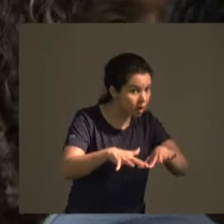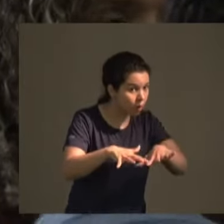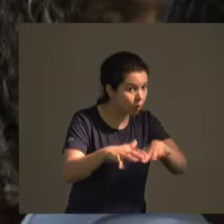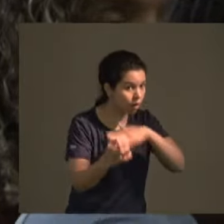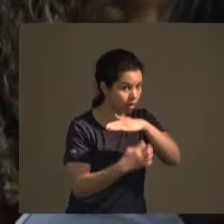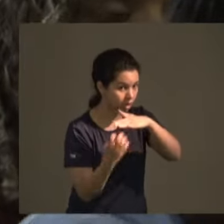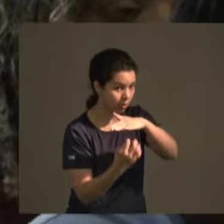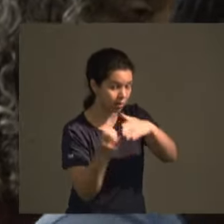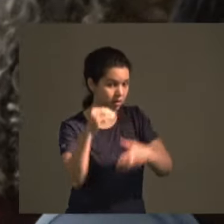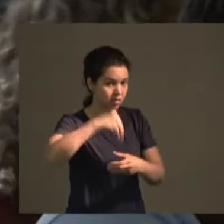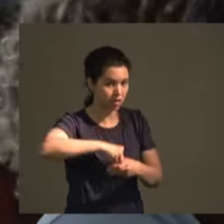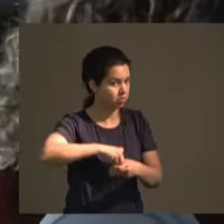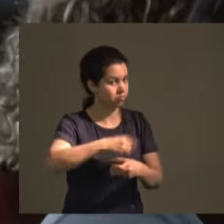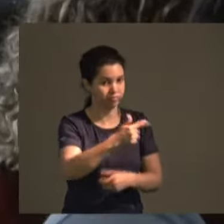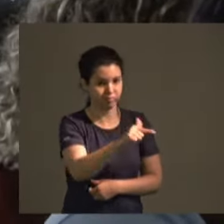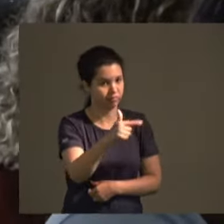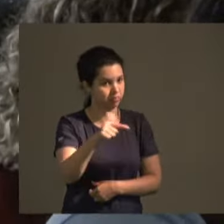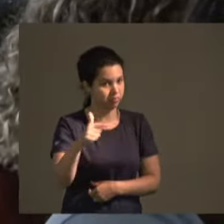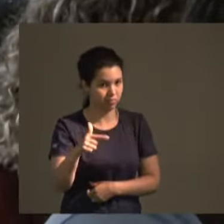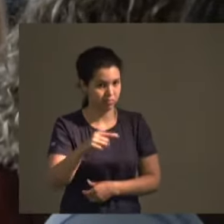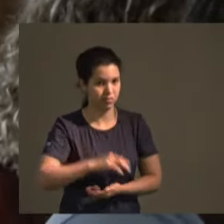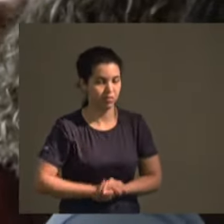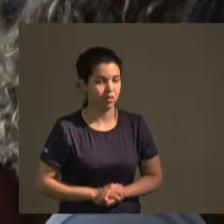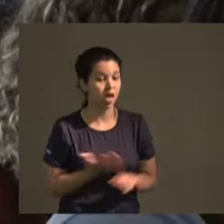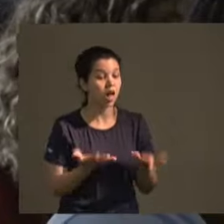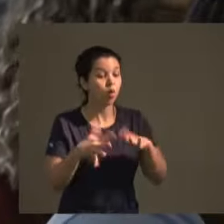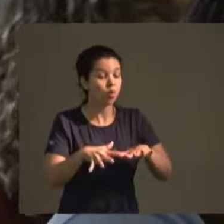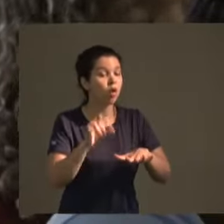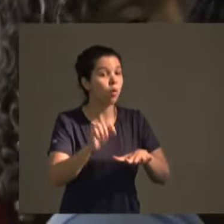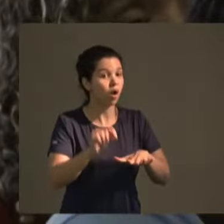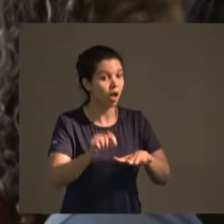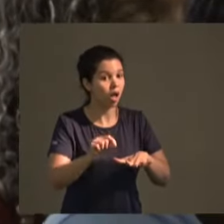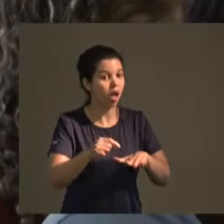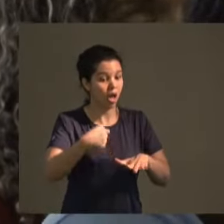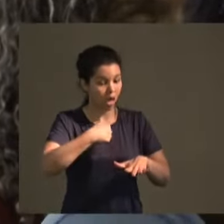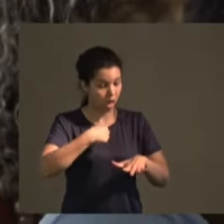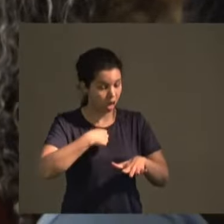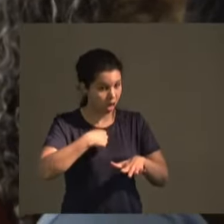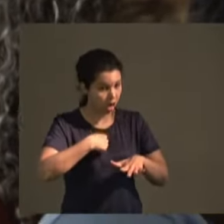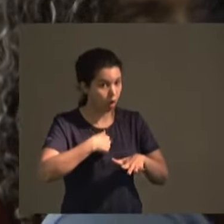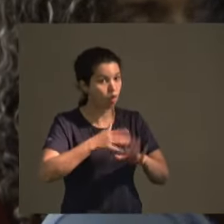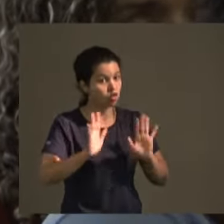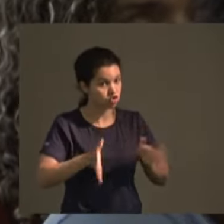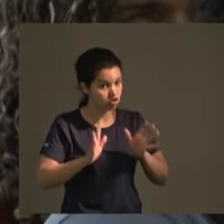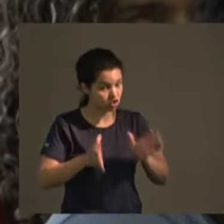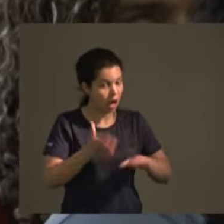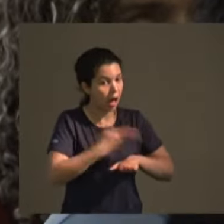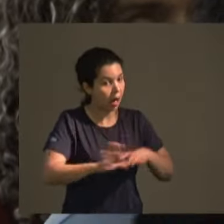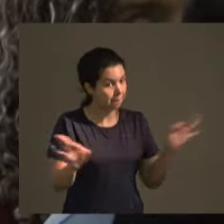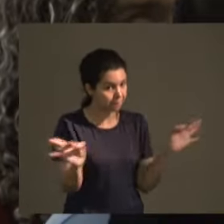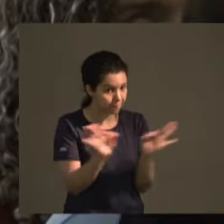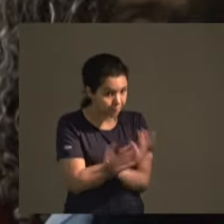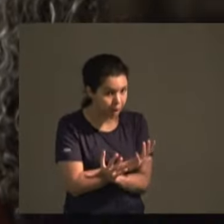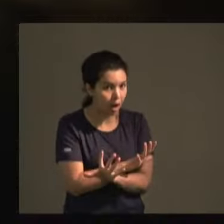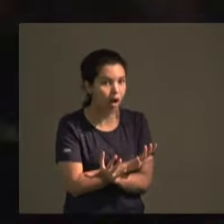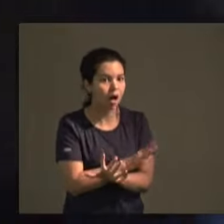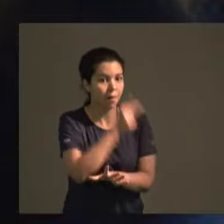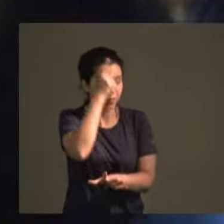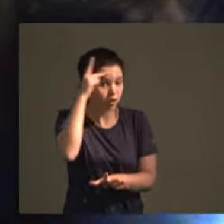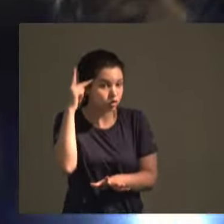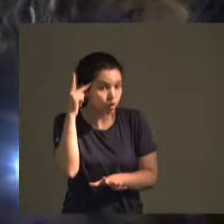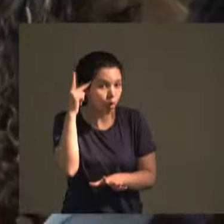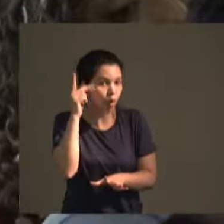né? Então, inclusão é eu receber, eu estar preparado para receber essa pessoa com deficiência, né, e